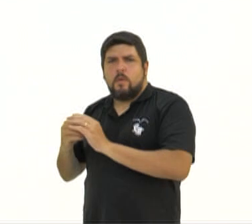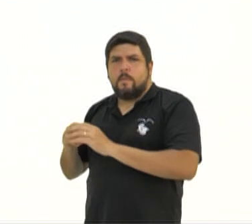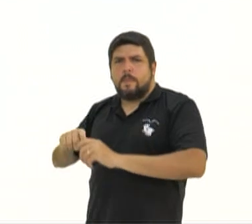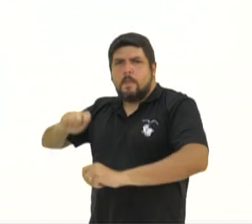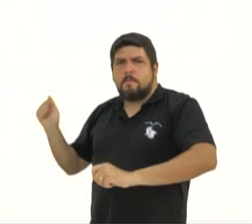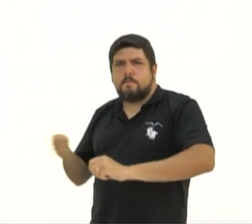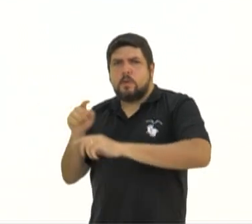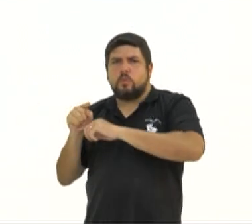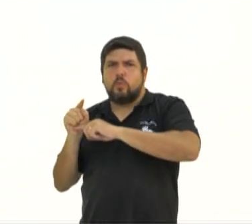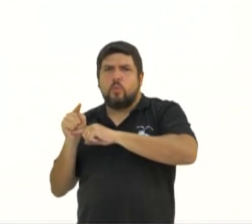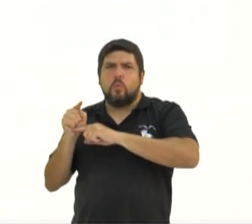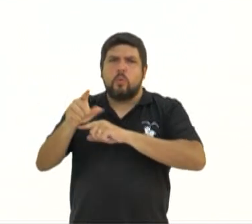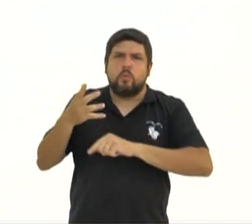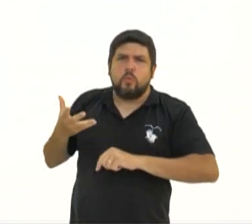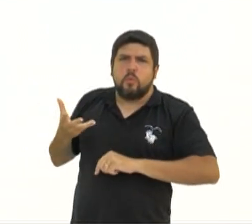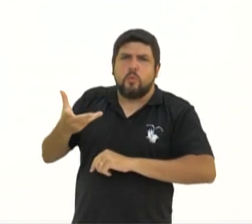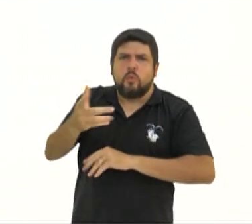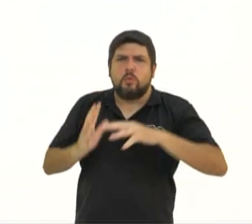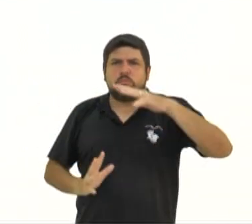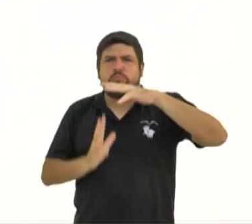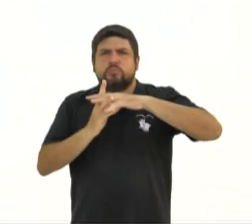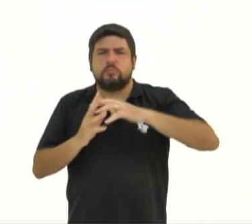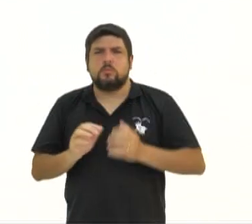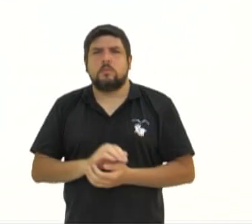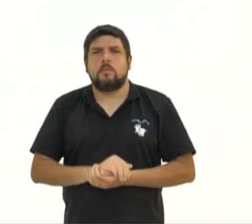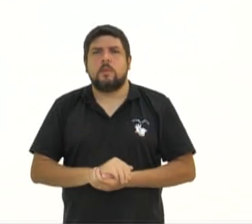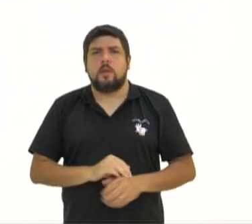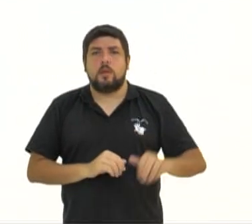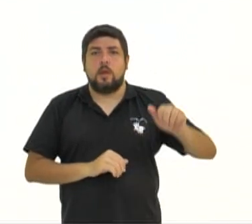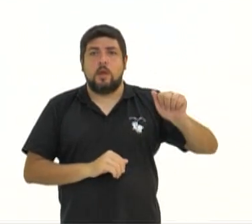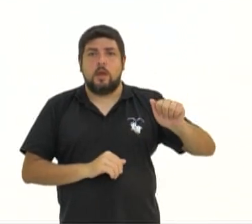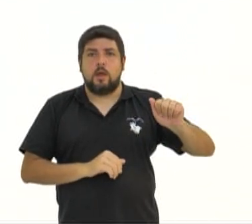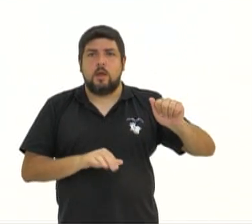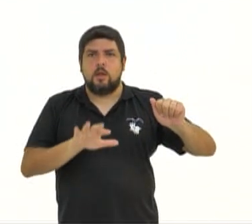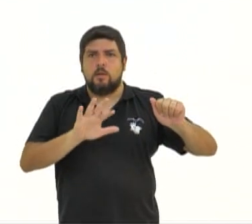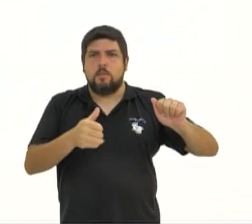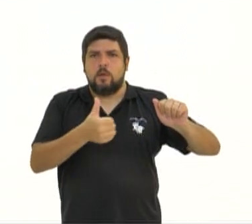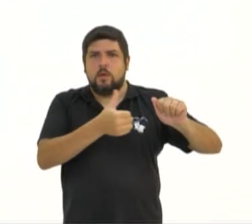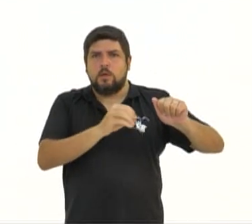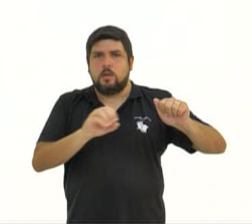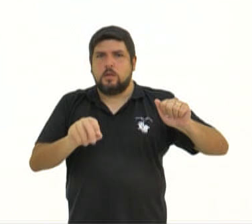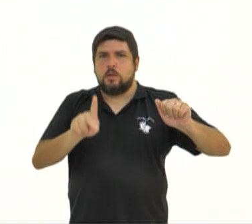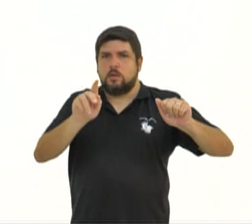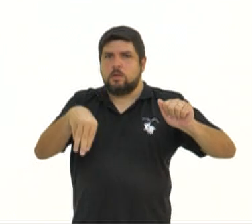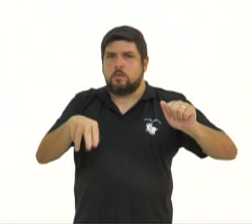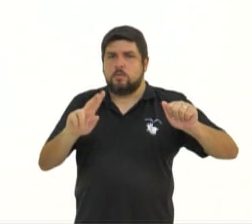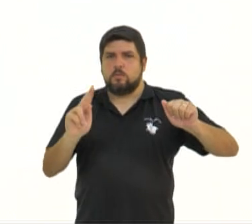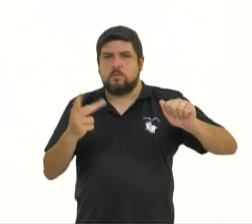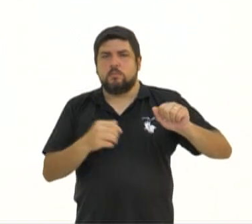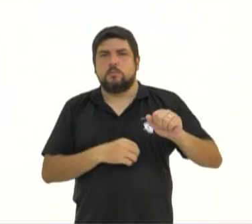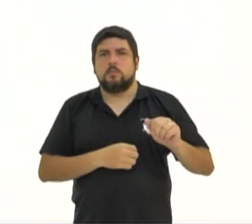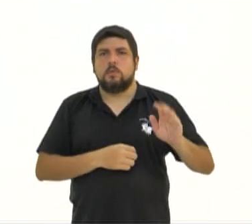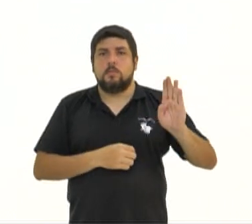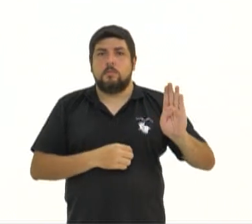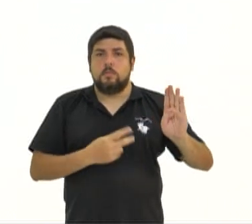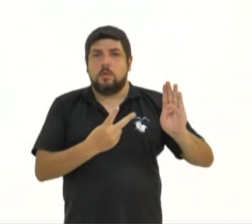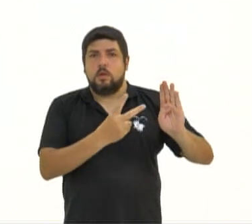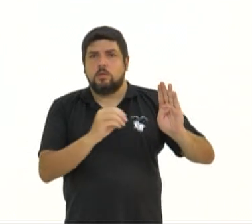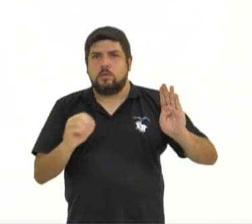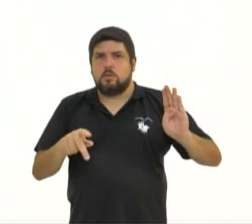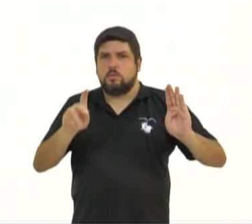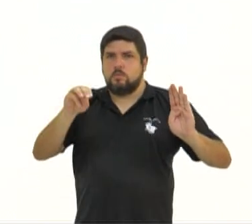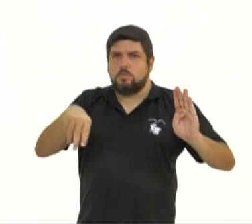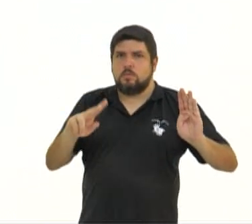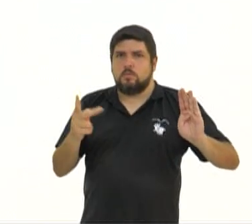de badminton pode chegar? Letra A, aproximadamente 100 km por hora. Letra B, 200 km por hora. Letra